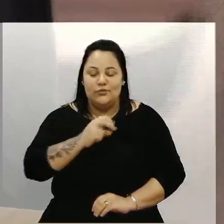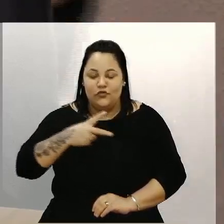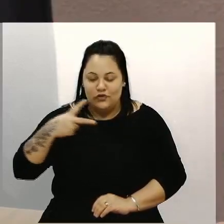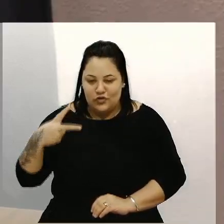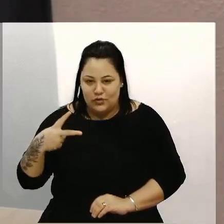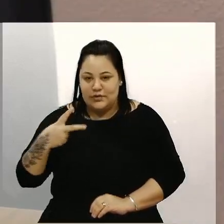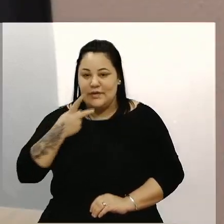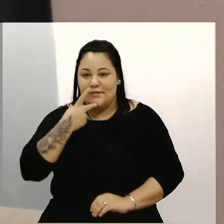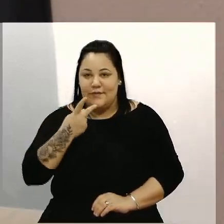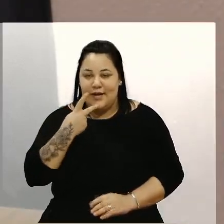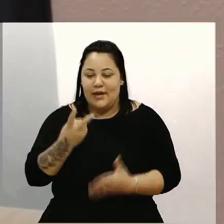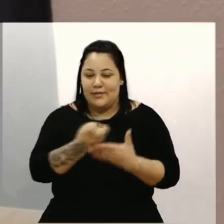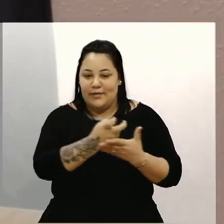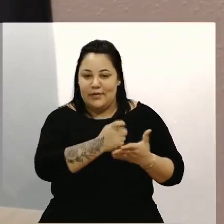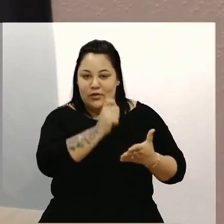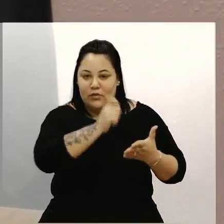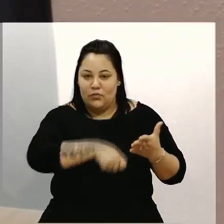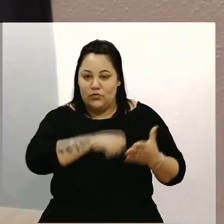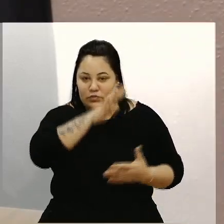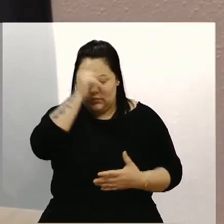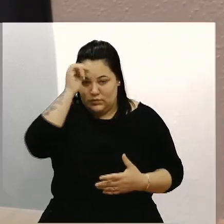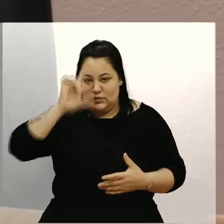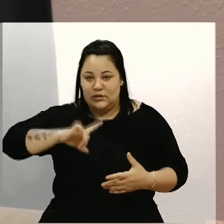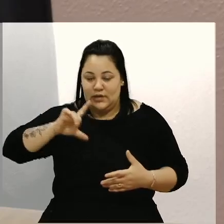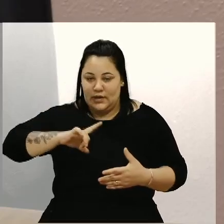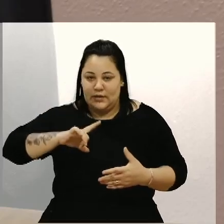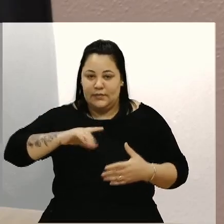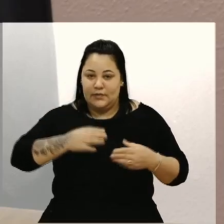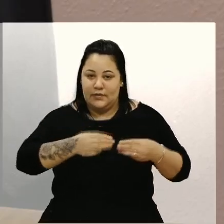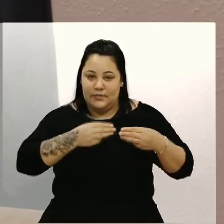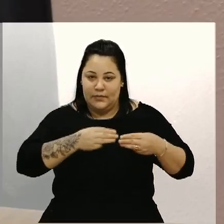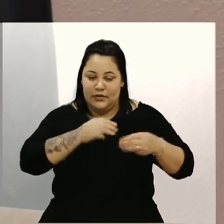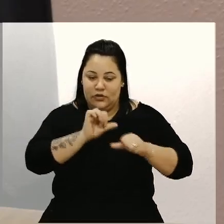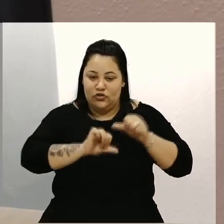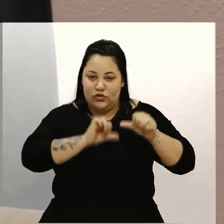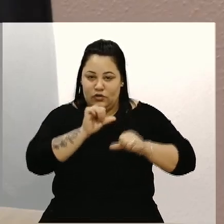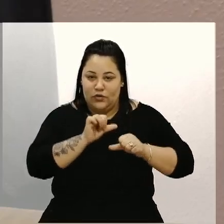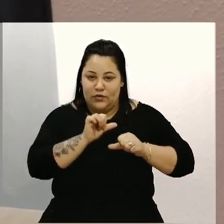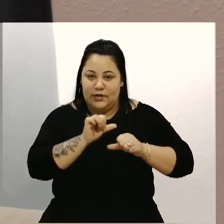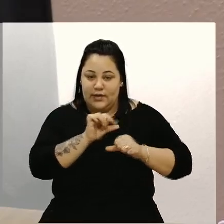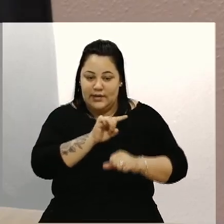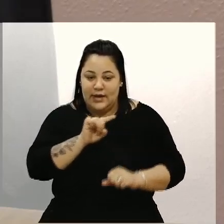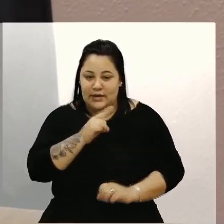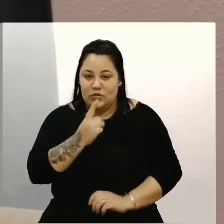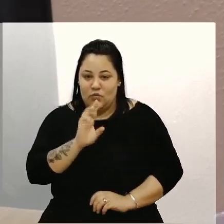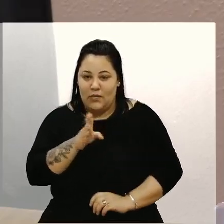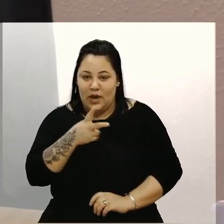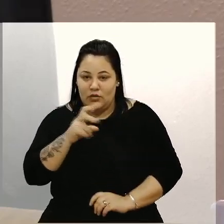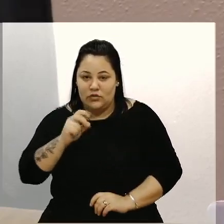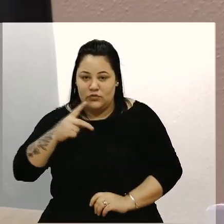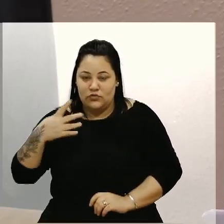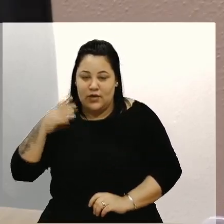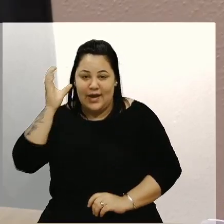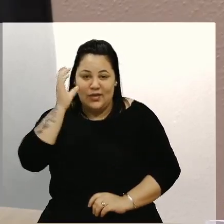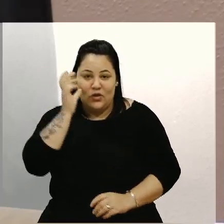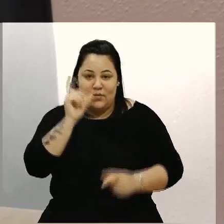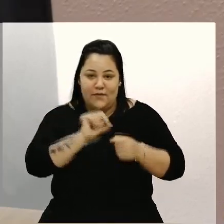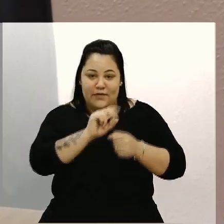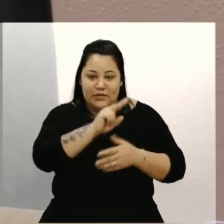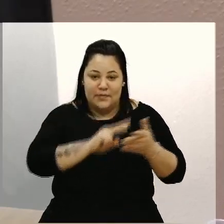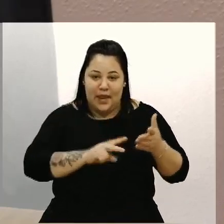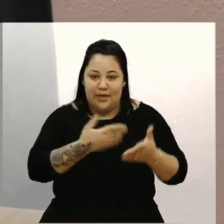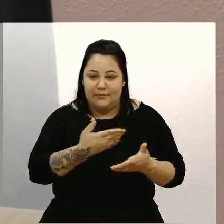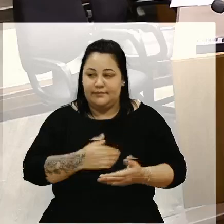município. Contém emenda modificativa, emenda -1/2024, o relator vereador Cadori, com a palavra o